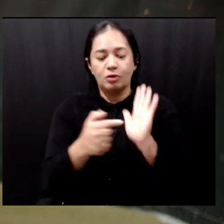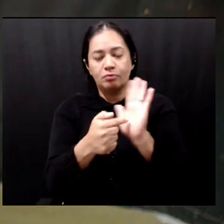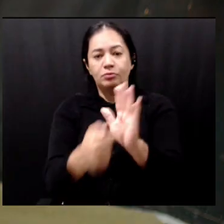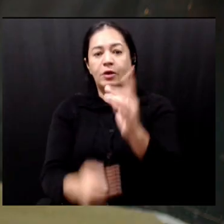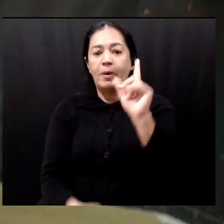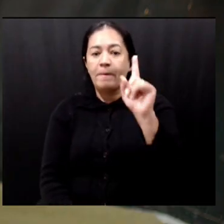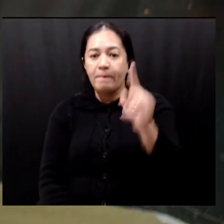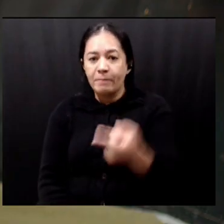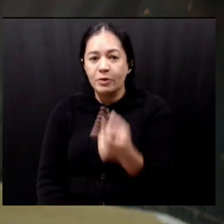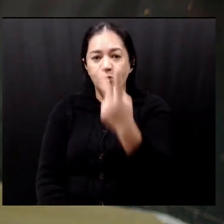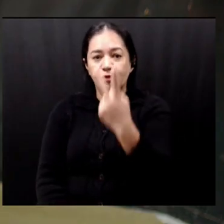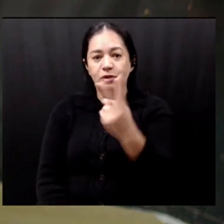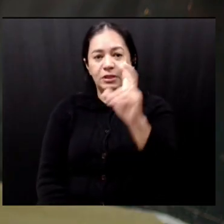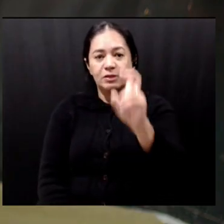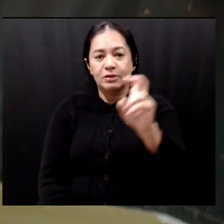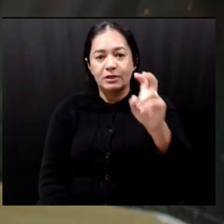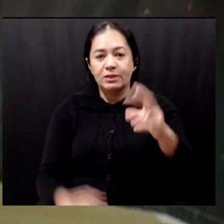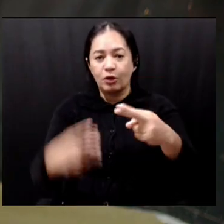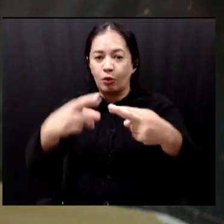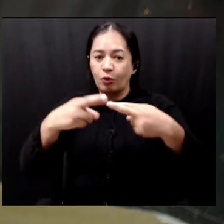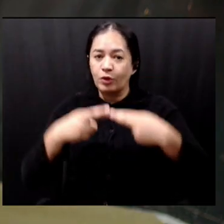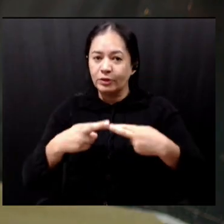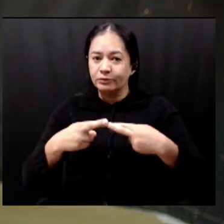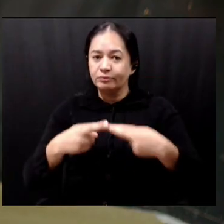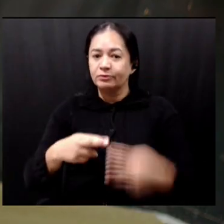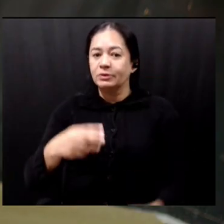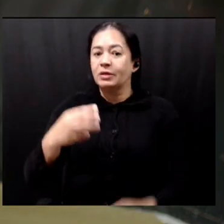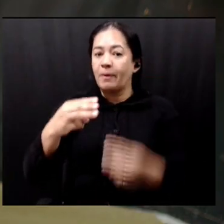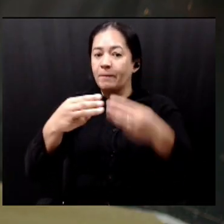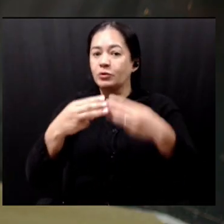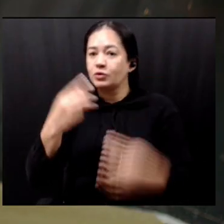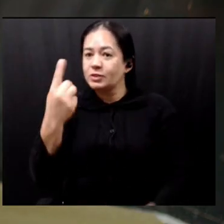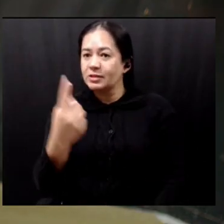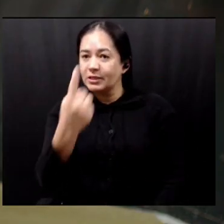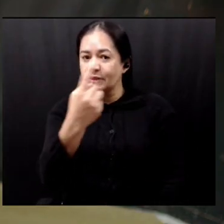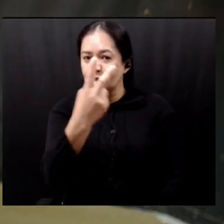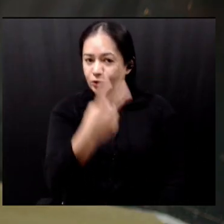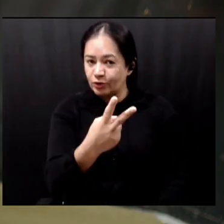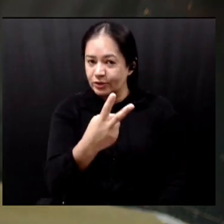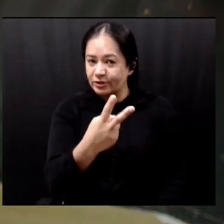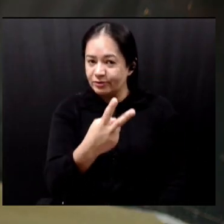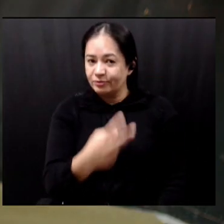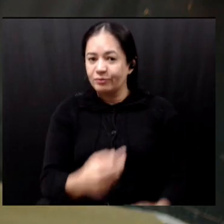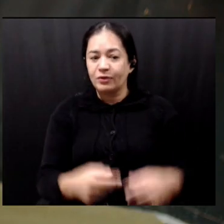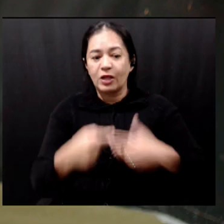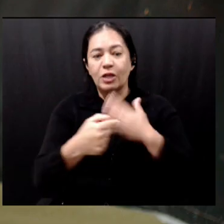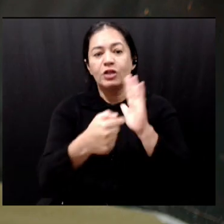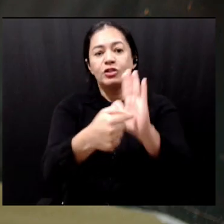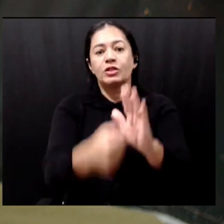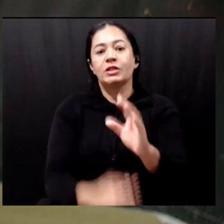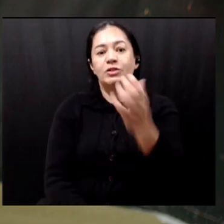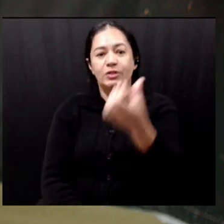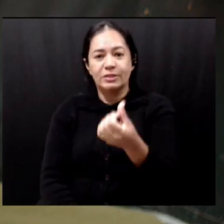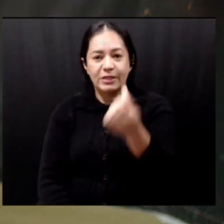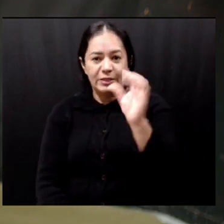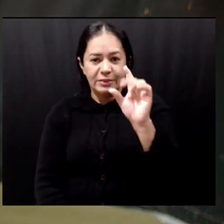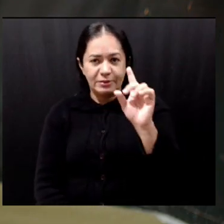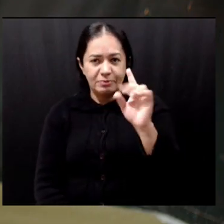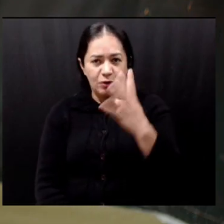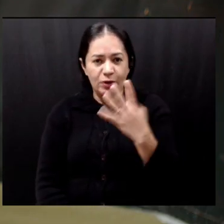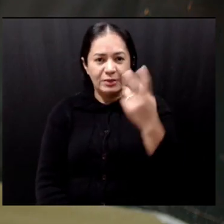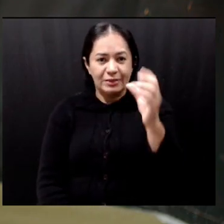1.255 requerimentos, 112 moções, 6.427 indicações e 60 emendas e